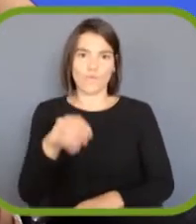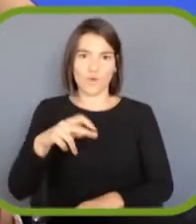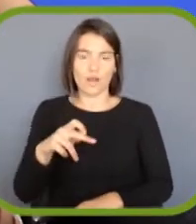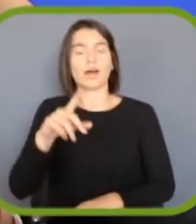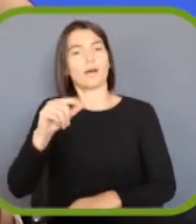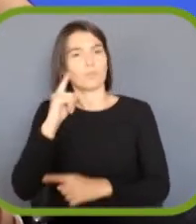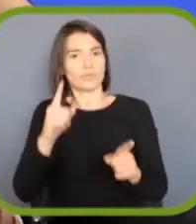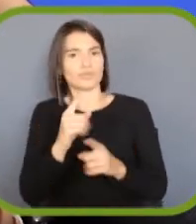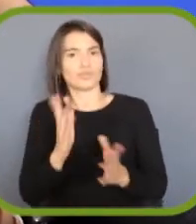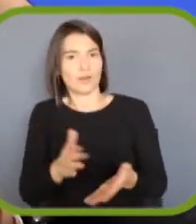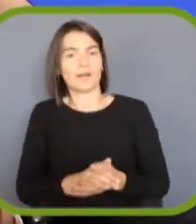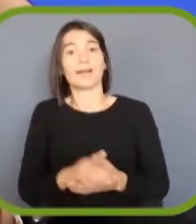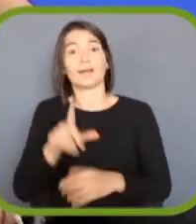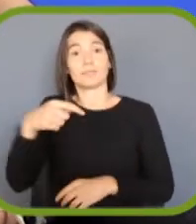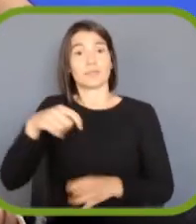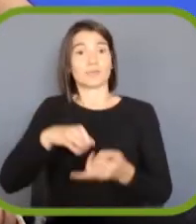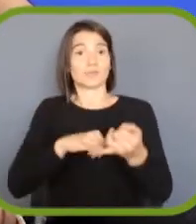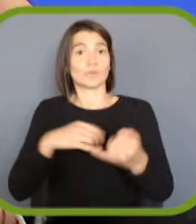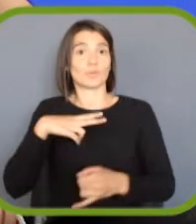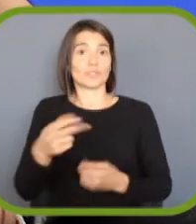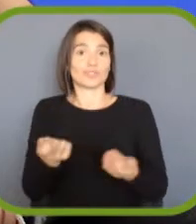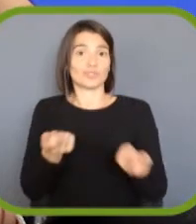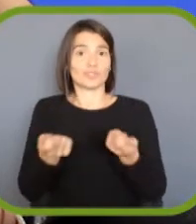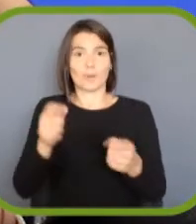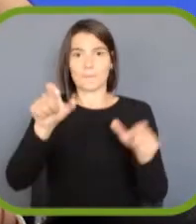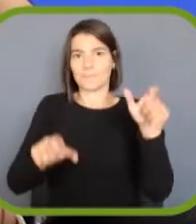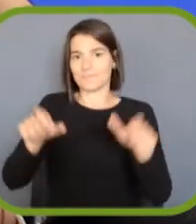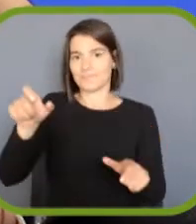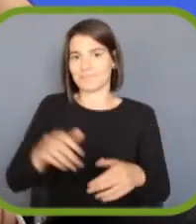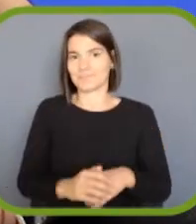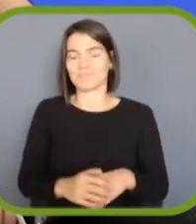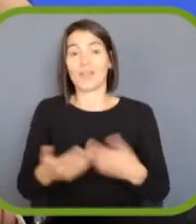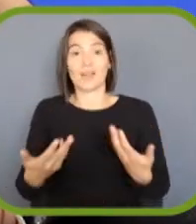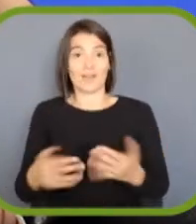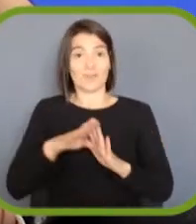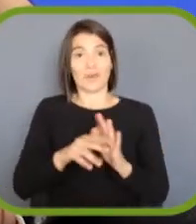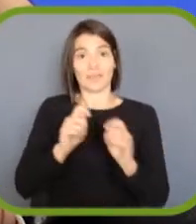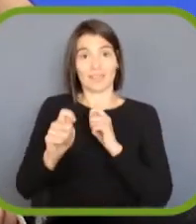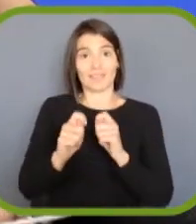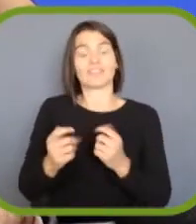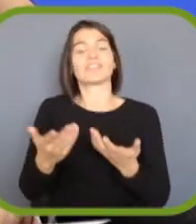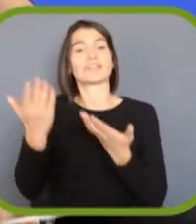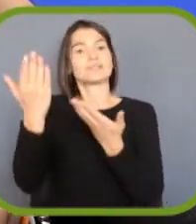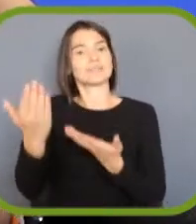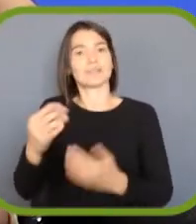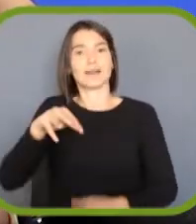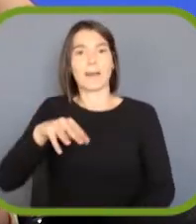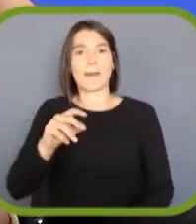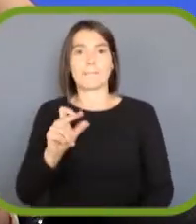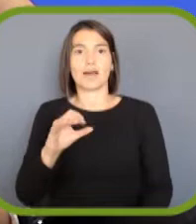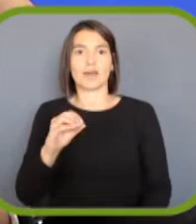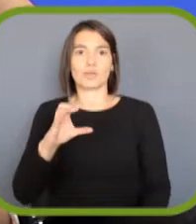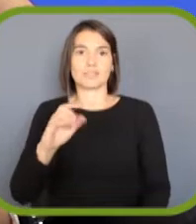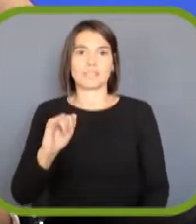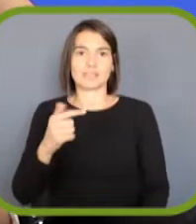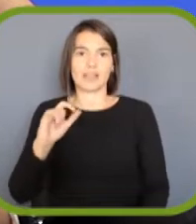Lusófona, onde também já foi professor. É ainda presidente da Associação Portuguesa de Gestão de Pessoas. Neste Panorâmica vamos